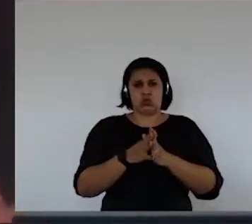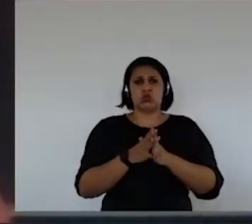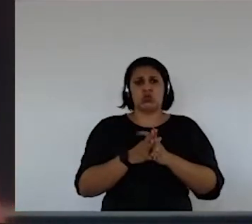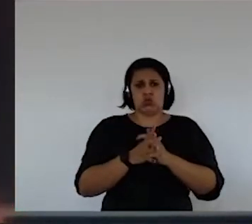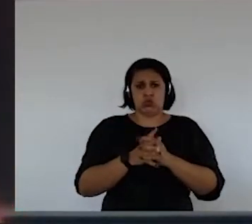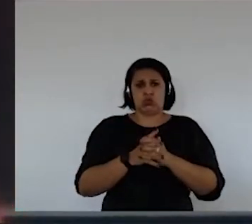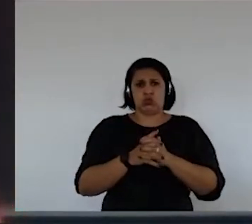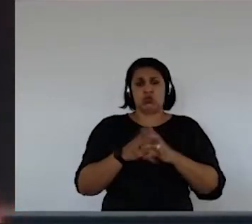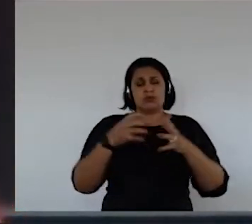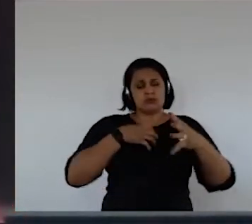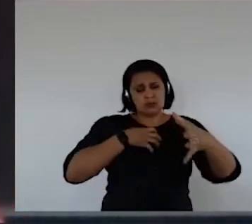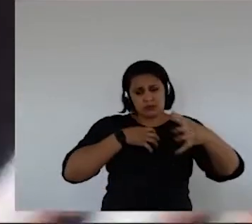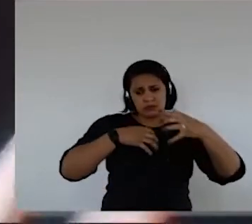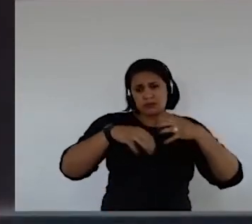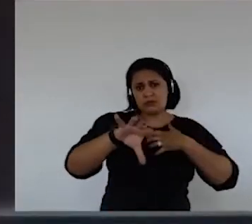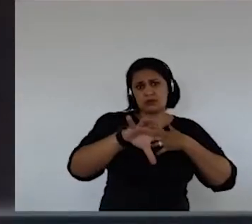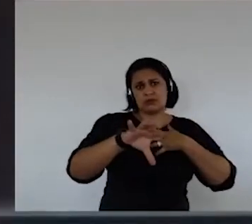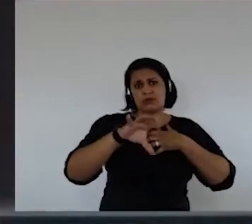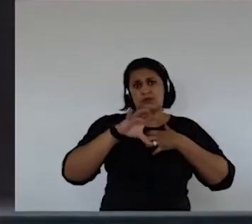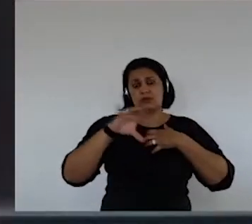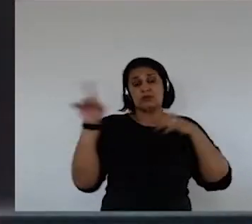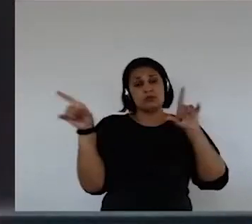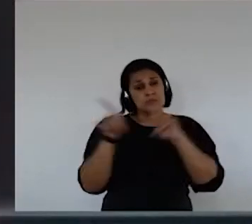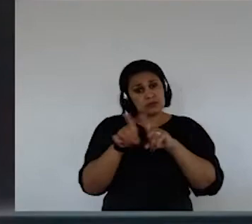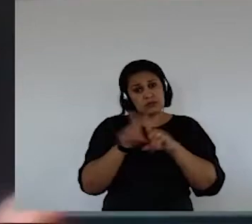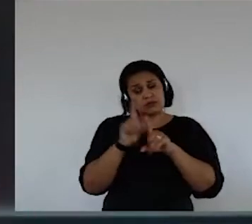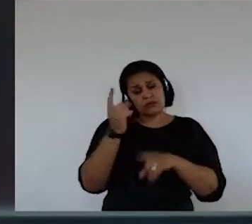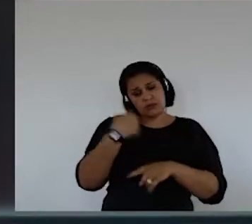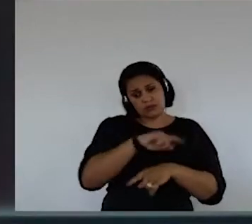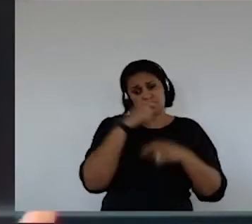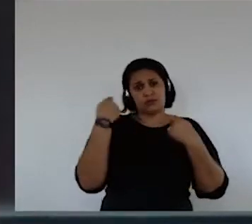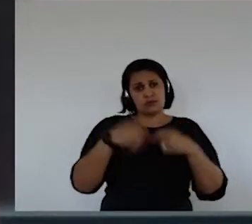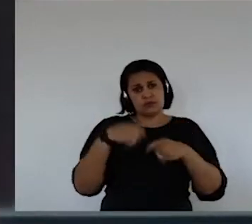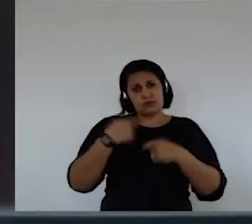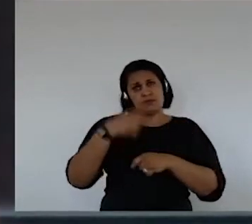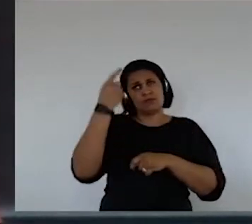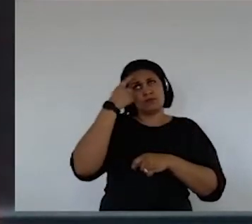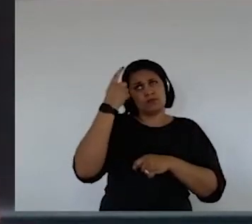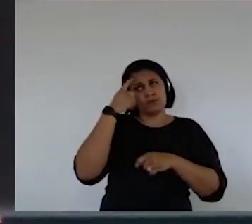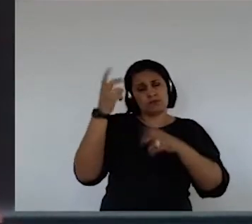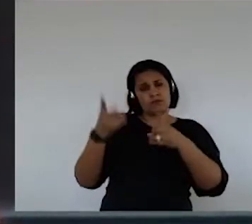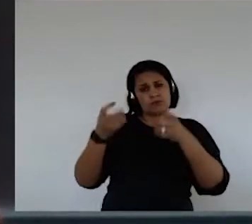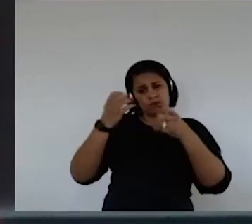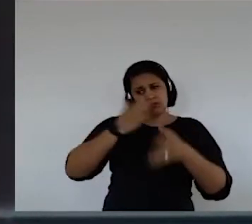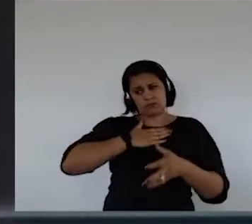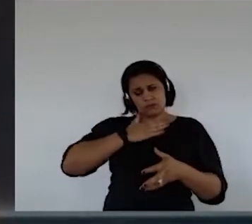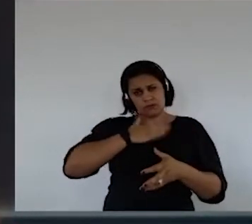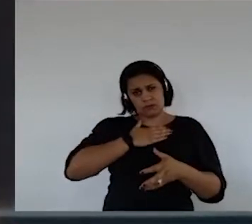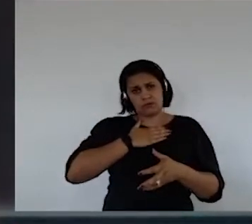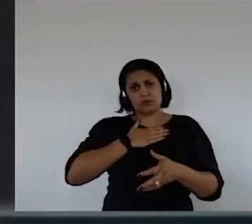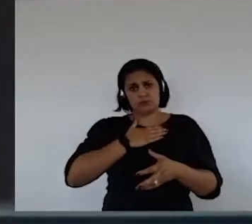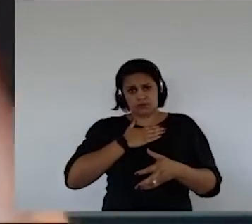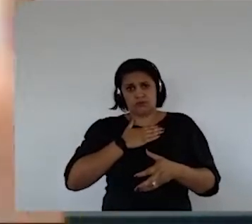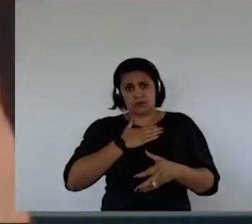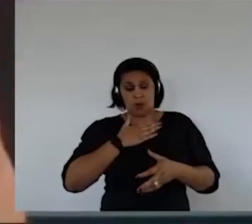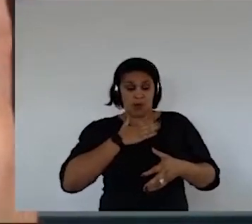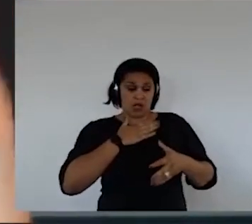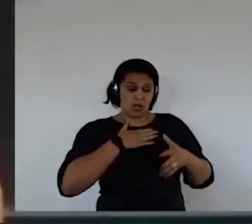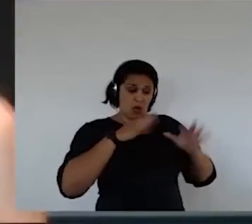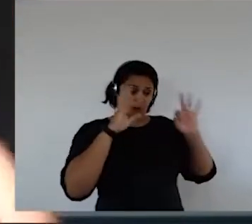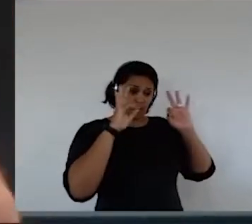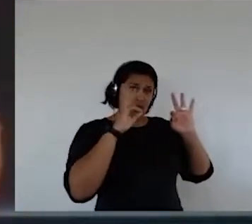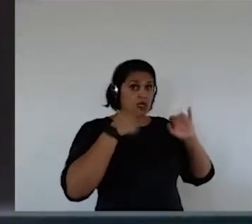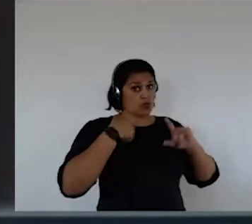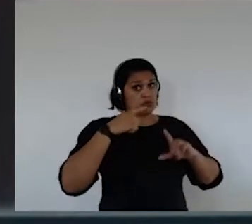gente possa perceber do nosso lugar, né? E também, a depender, eu aqui falo também do meu lugar de privilégio, eu tenho 2